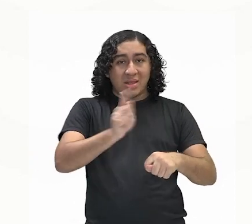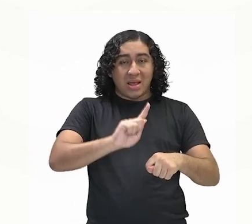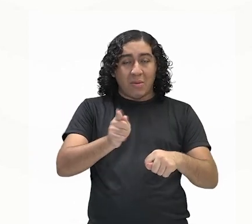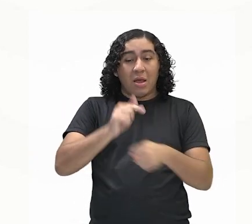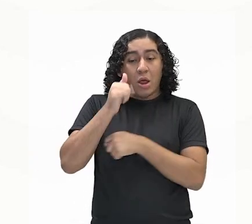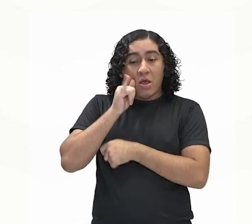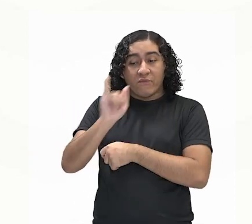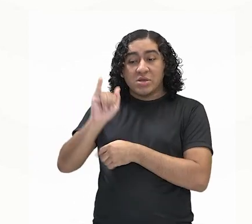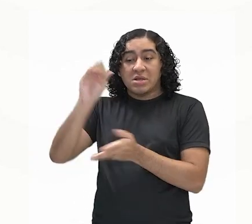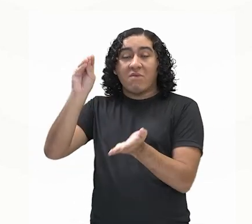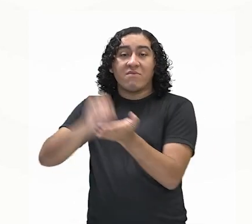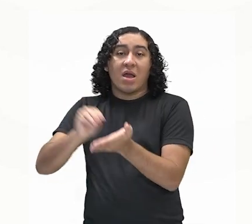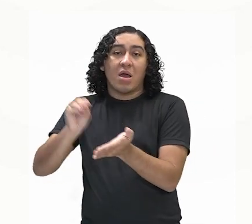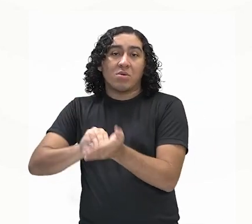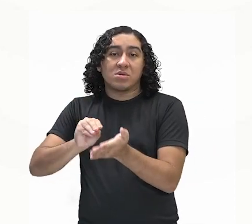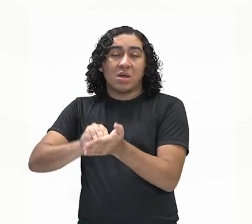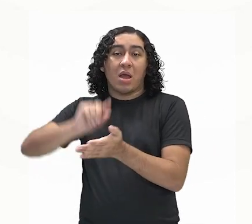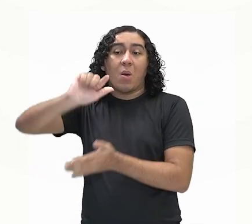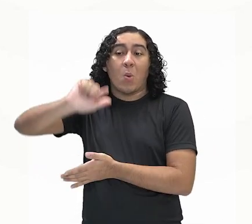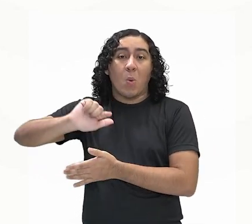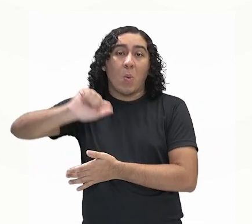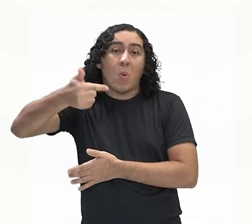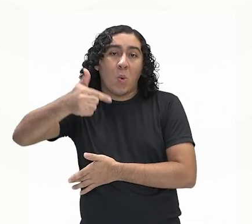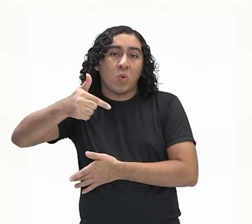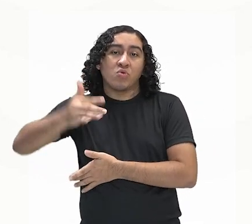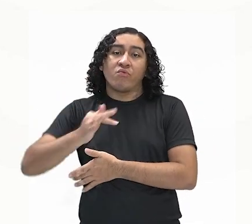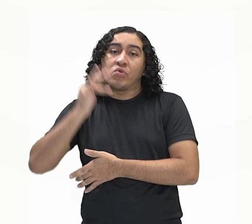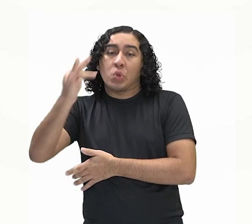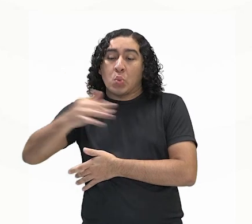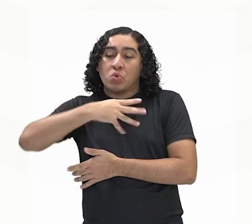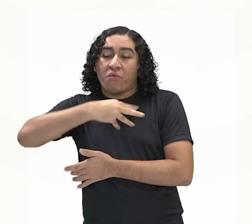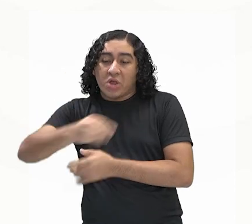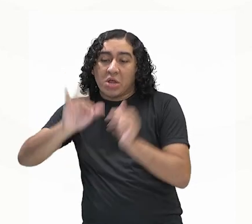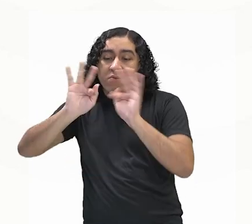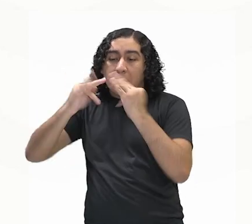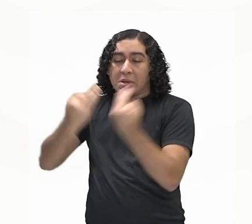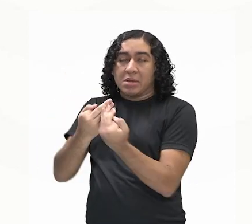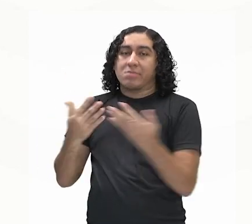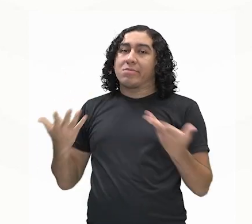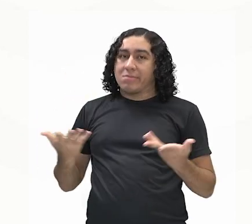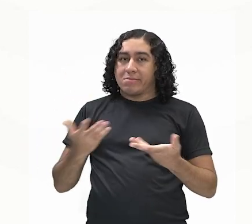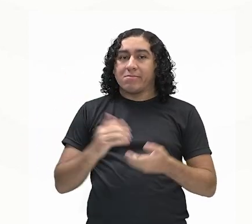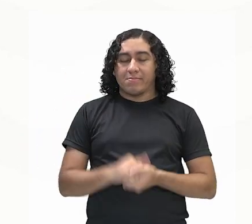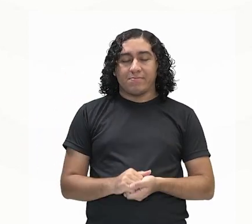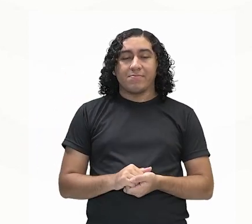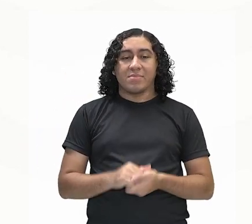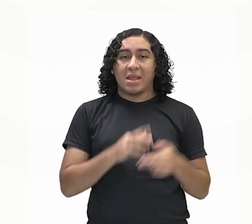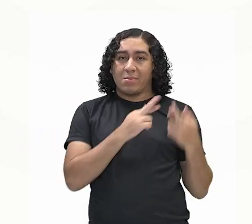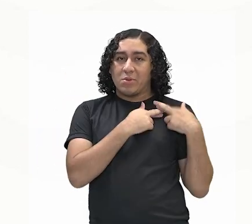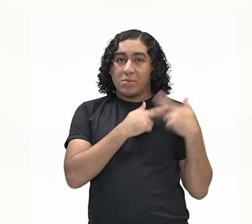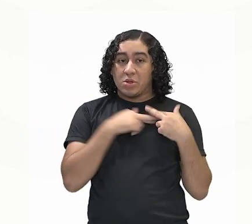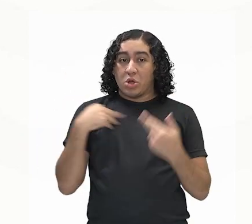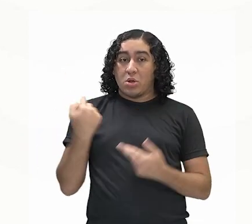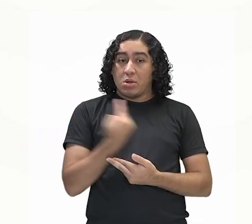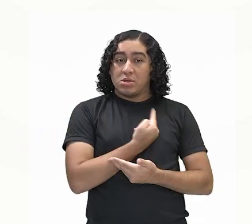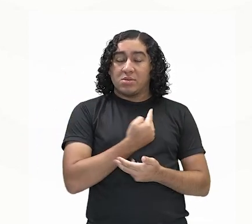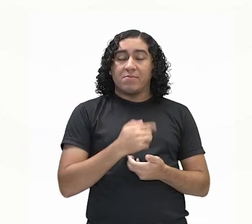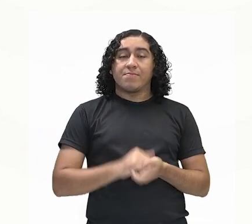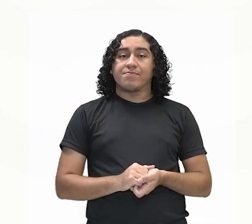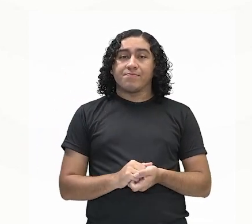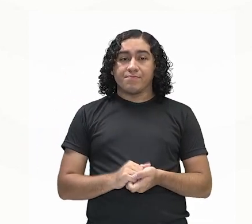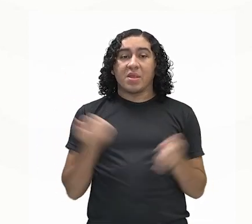que ainda virão. É uma responsabilidade que a gente precisa ter, inclusive, tá bom? E isso seria